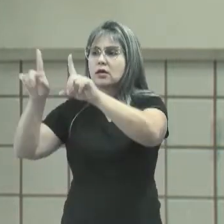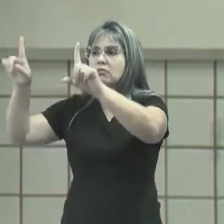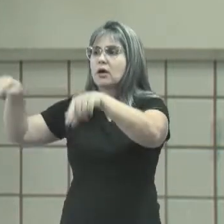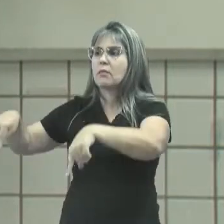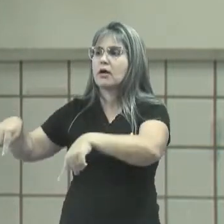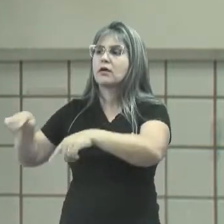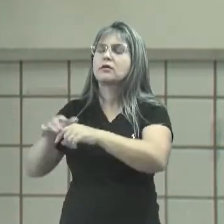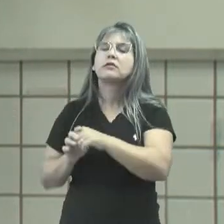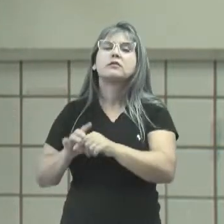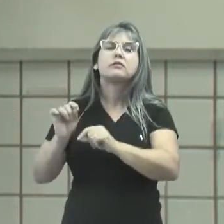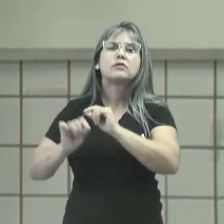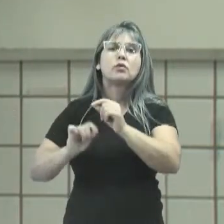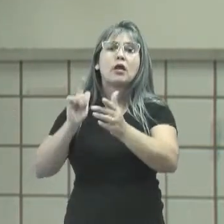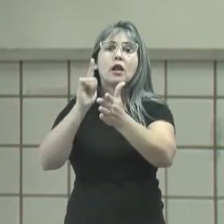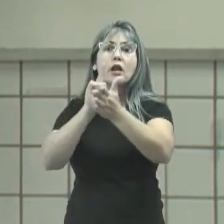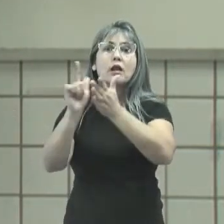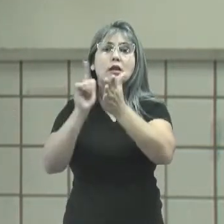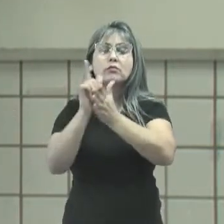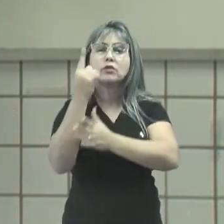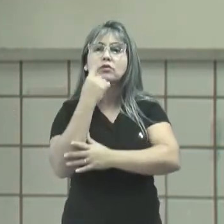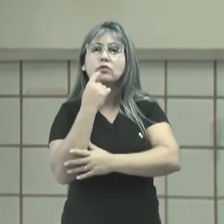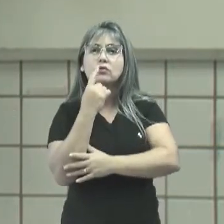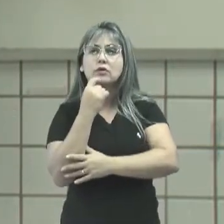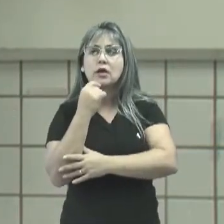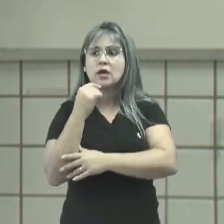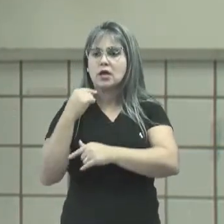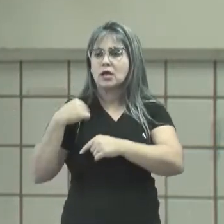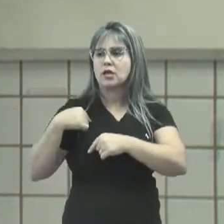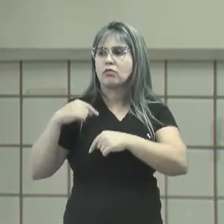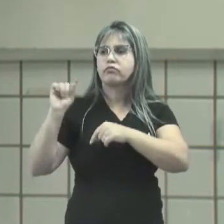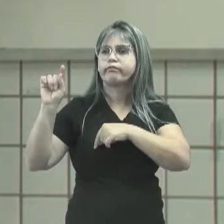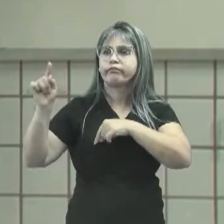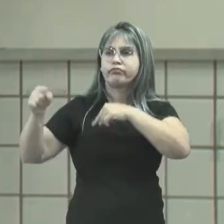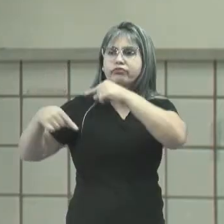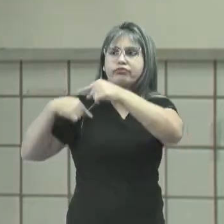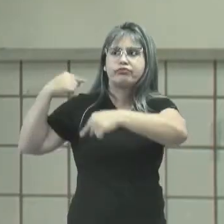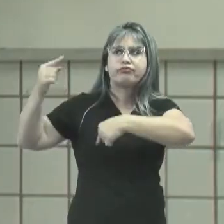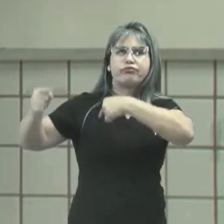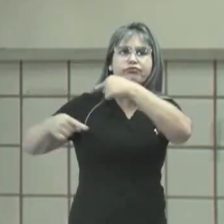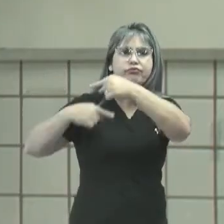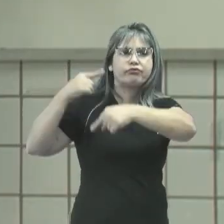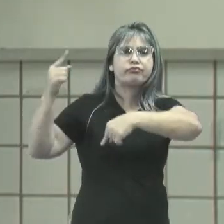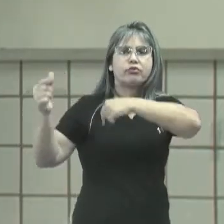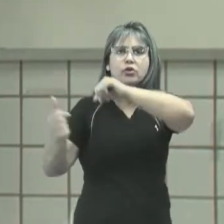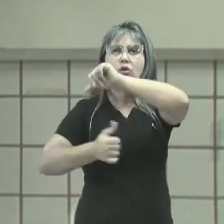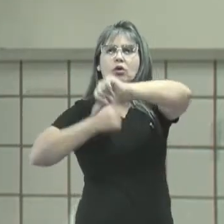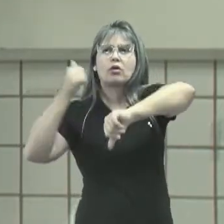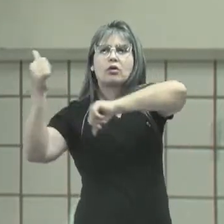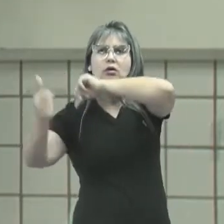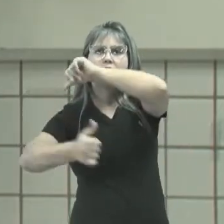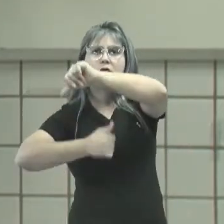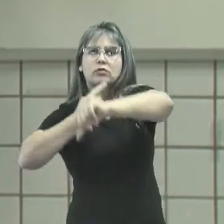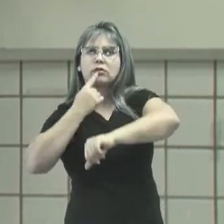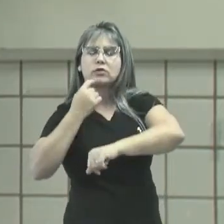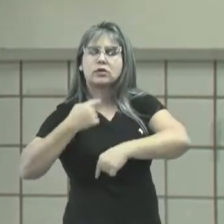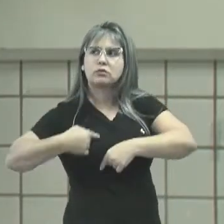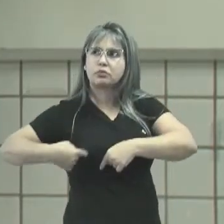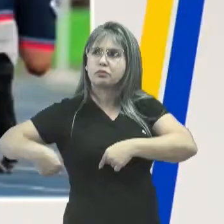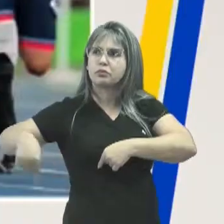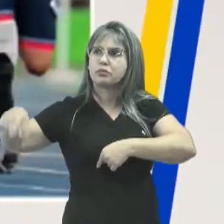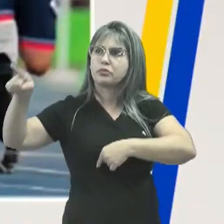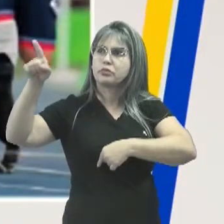poder filtrar o rim de uma forma adequada. Aqui, atletas paralímpicos, né,